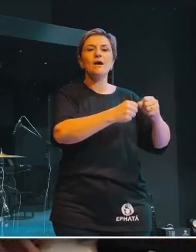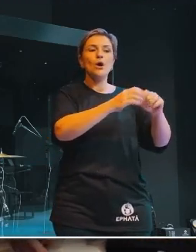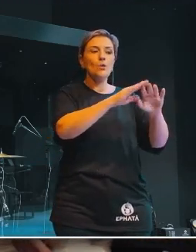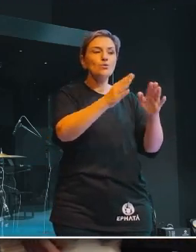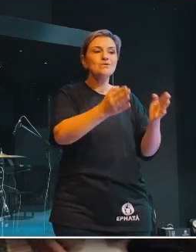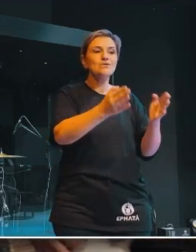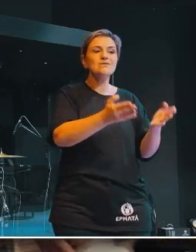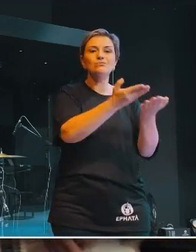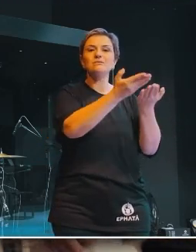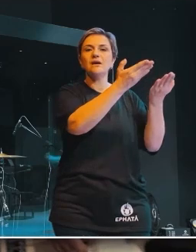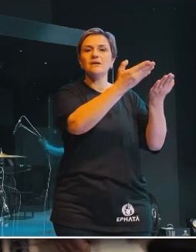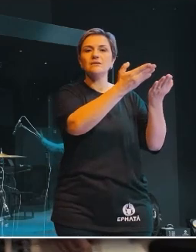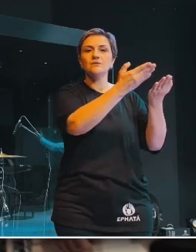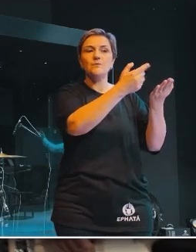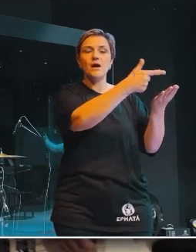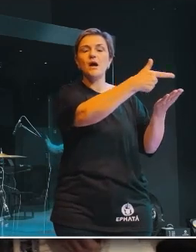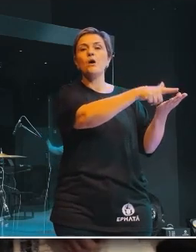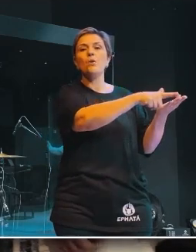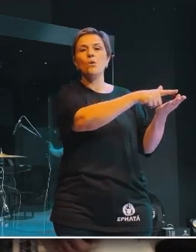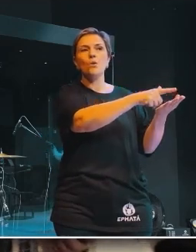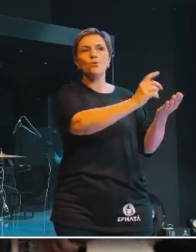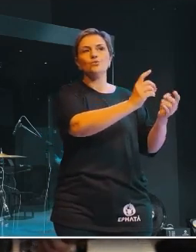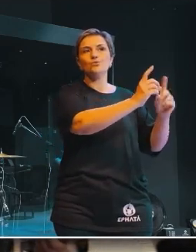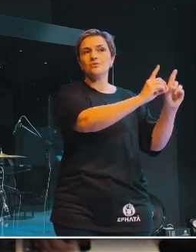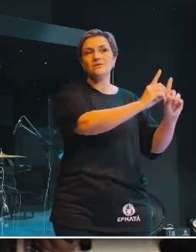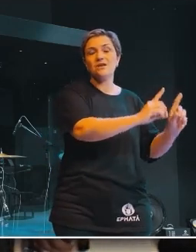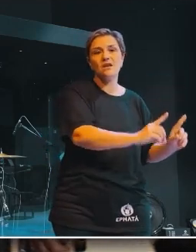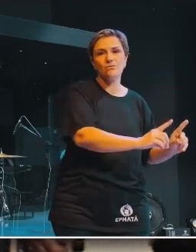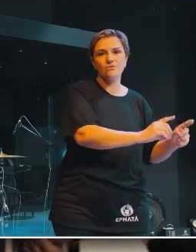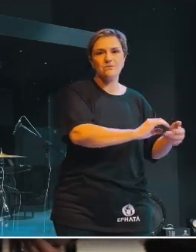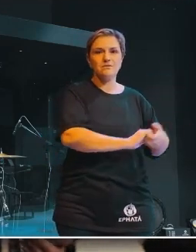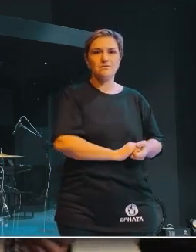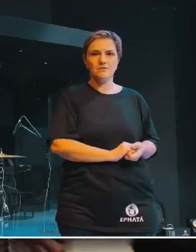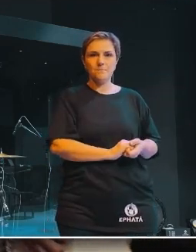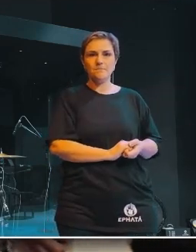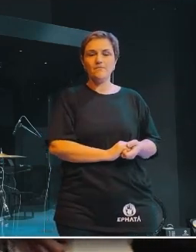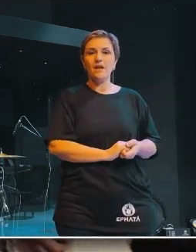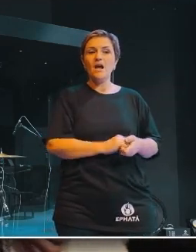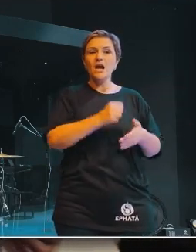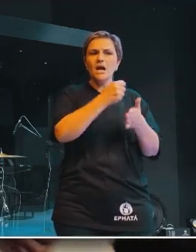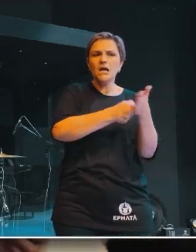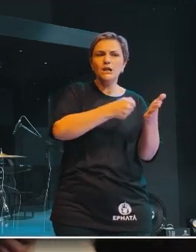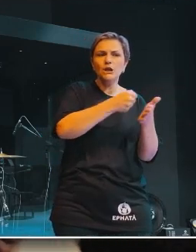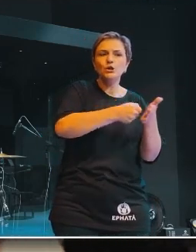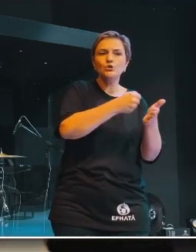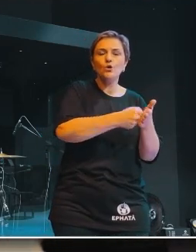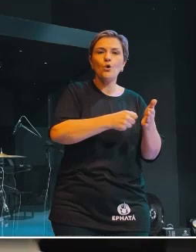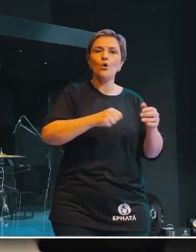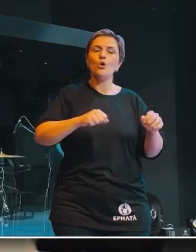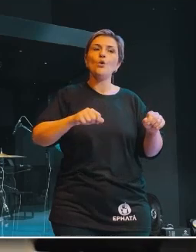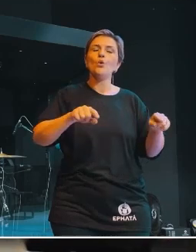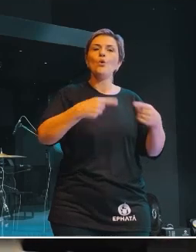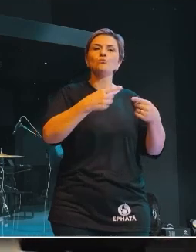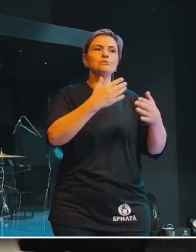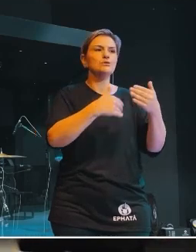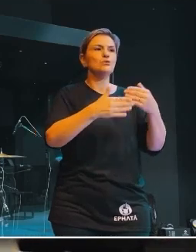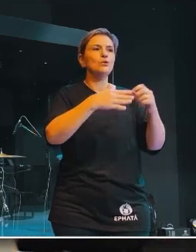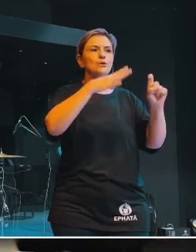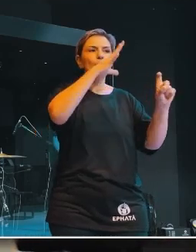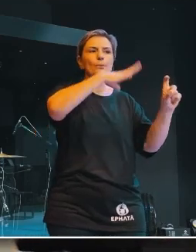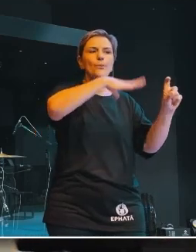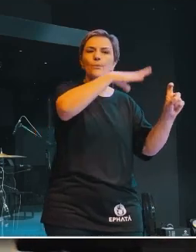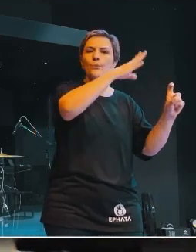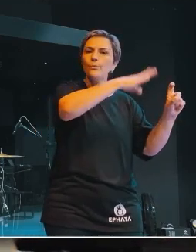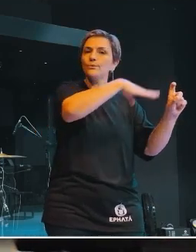Judá. Josafá, por exemplo, ele lutou contra toda a idolatria.